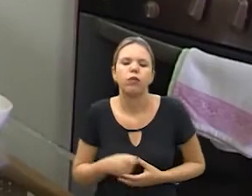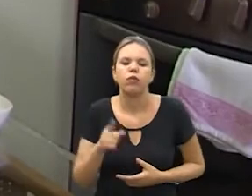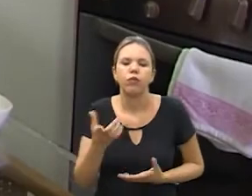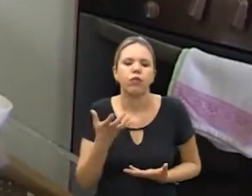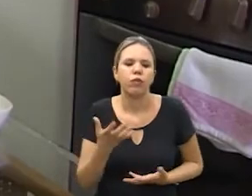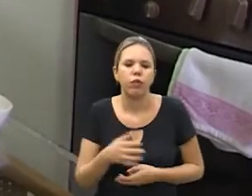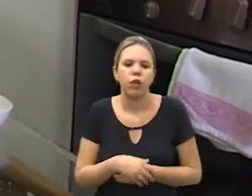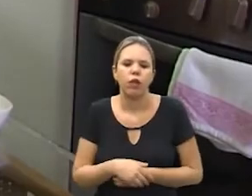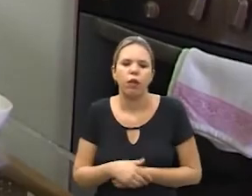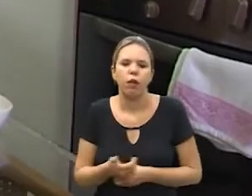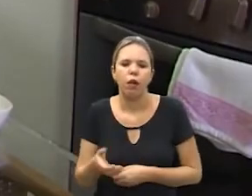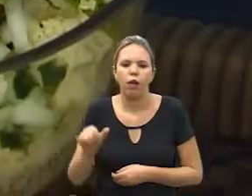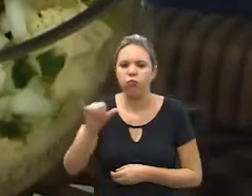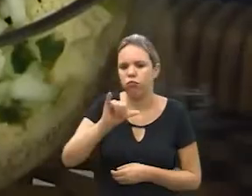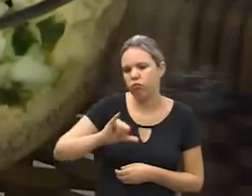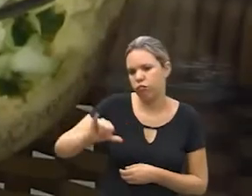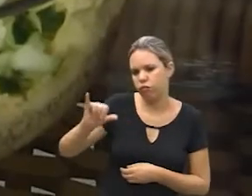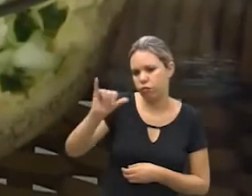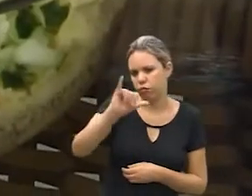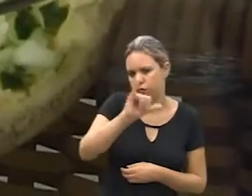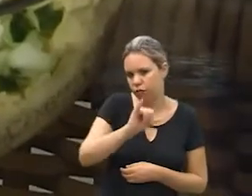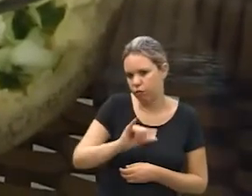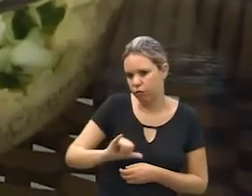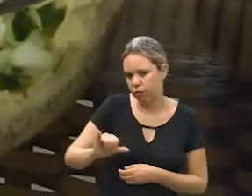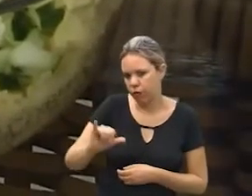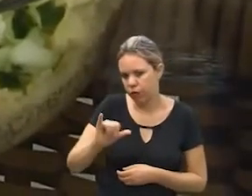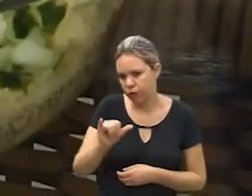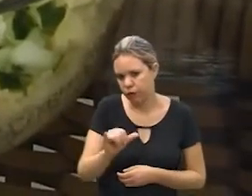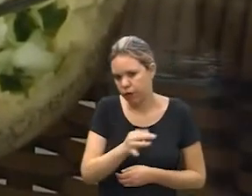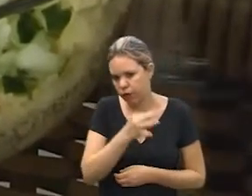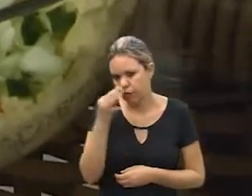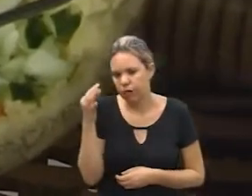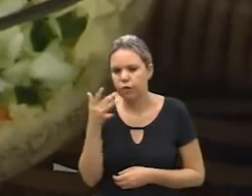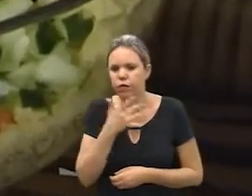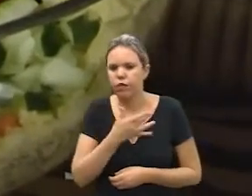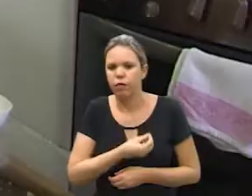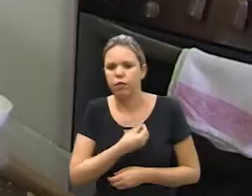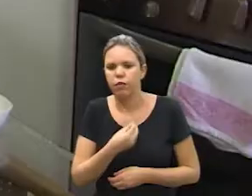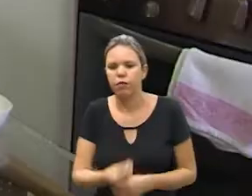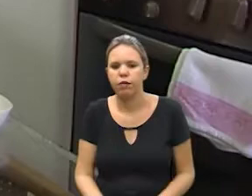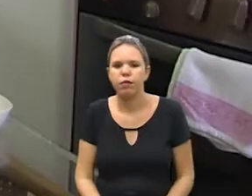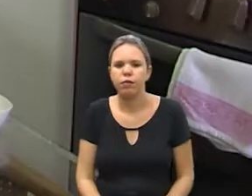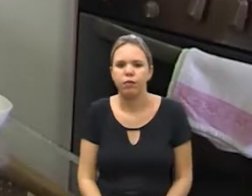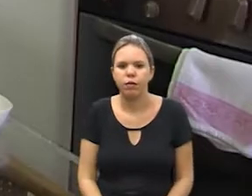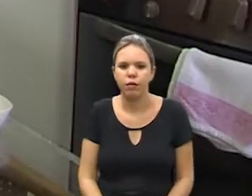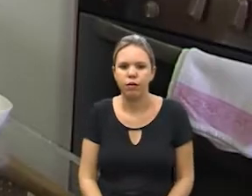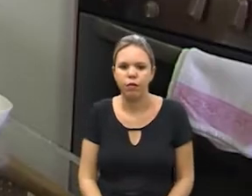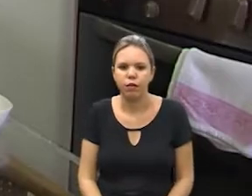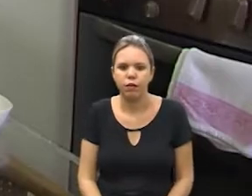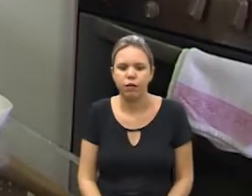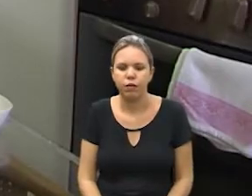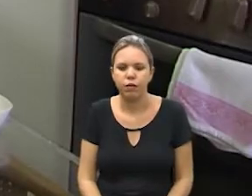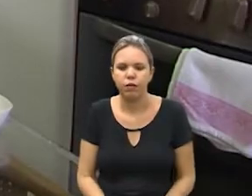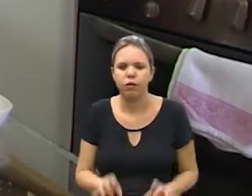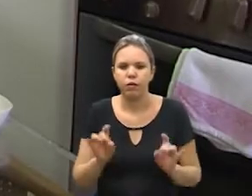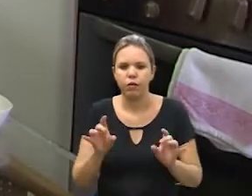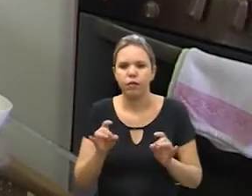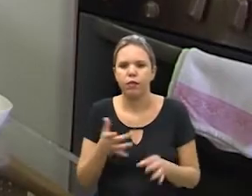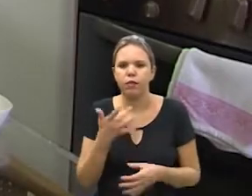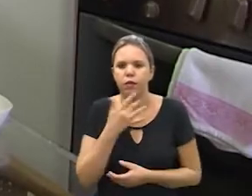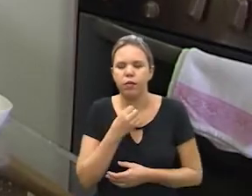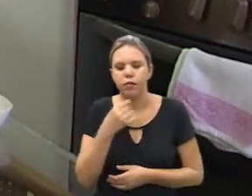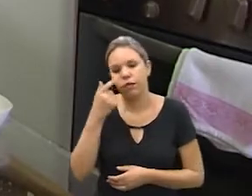você achar melhor. E vamos colocar o azeite, porque azeite é vida também, né? É muito bom, né? E dá um sabor